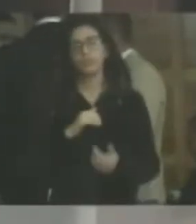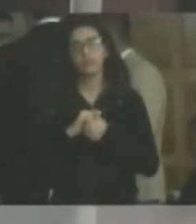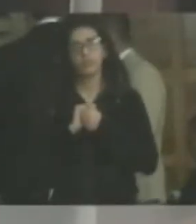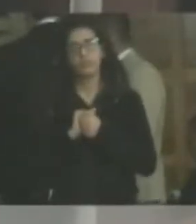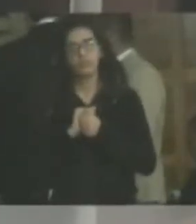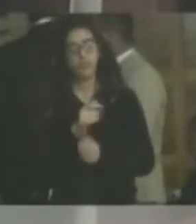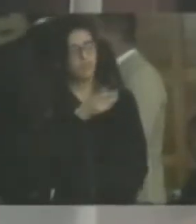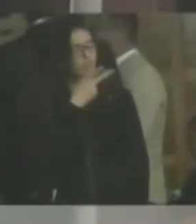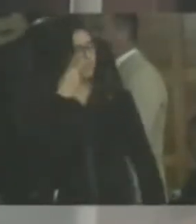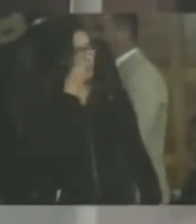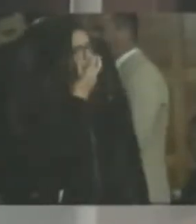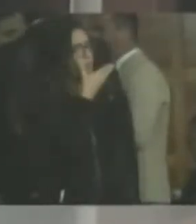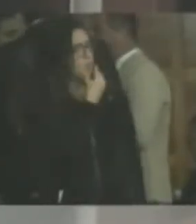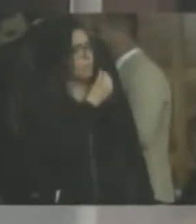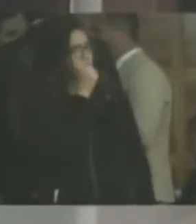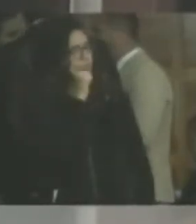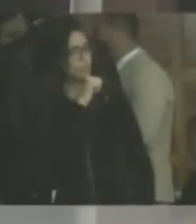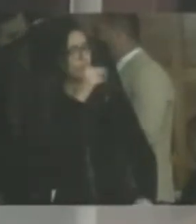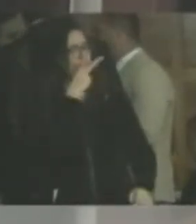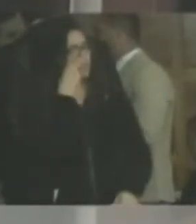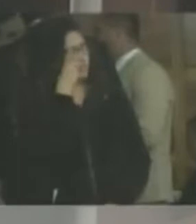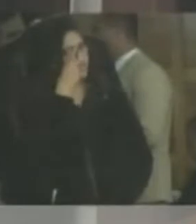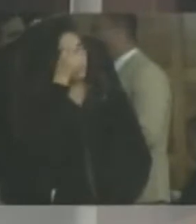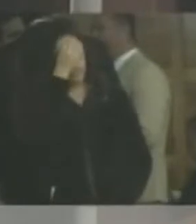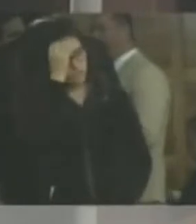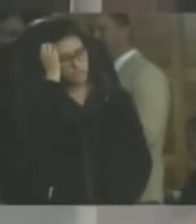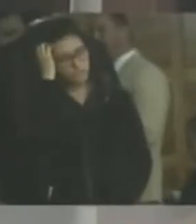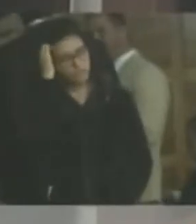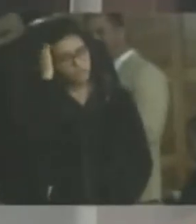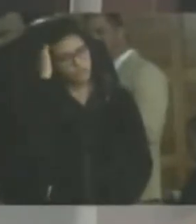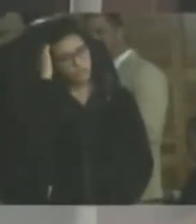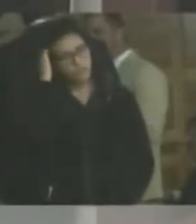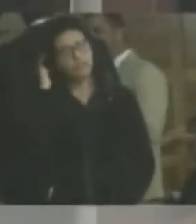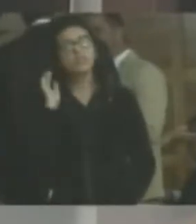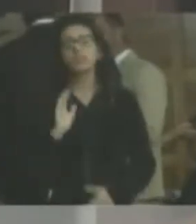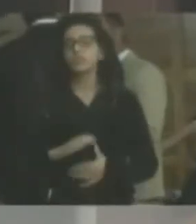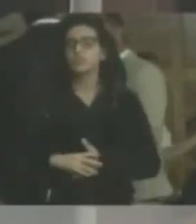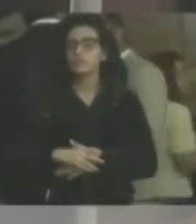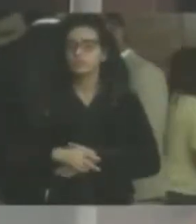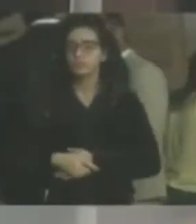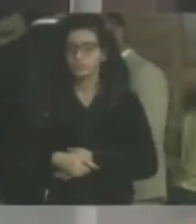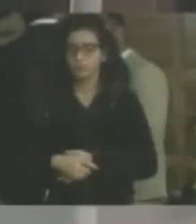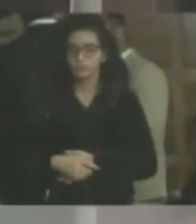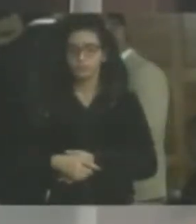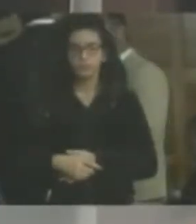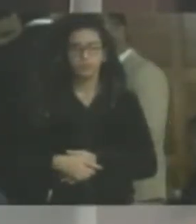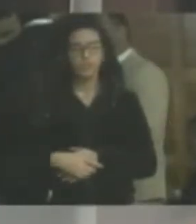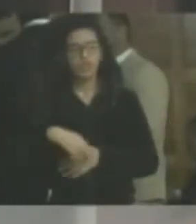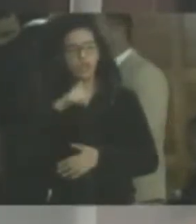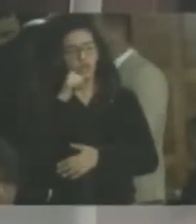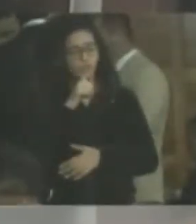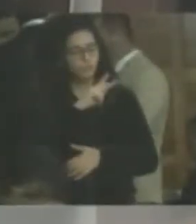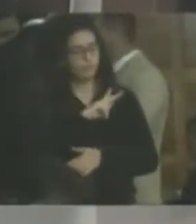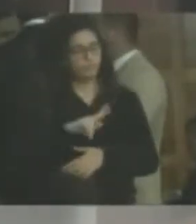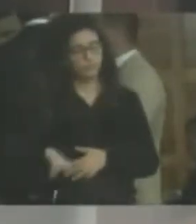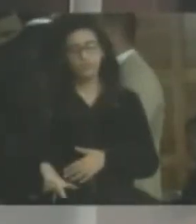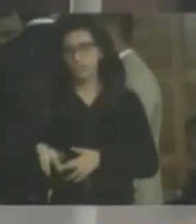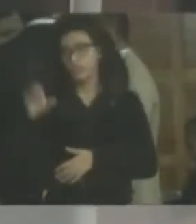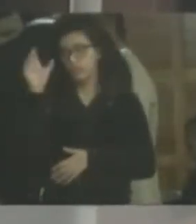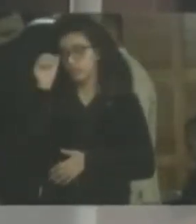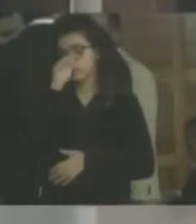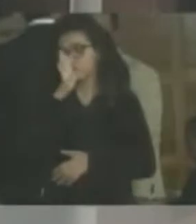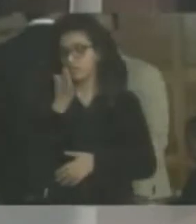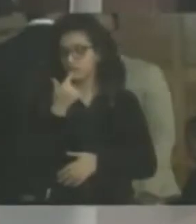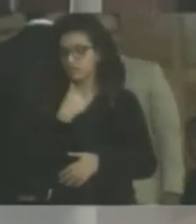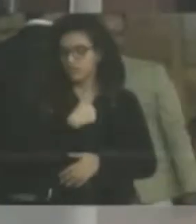senhores vereadores, vereadores, vereadoras que estão aqui no plenário. Senhora presidente,